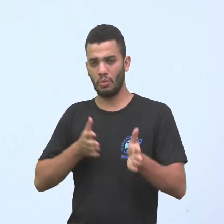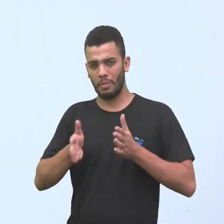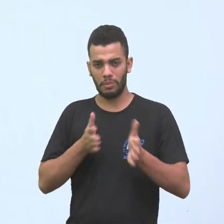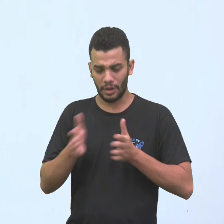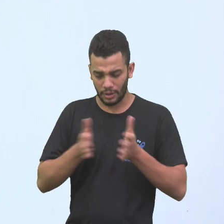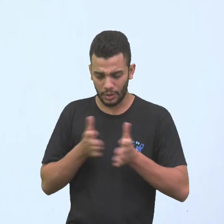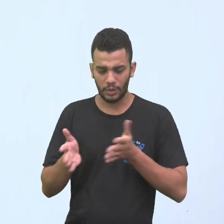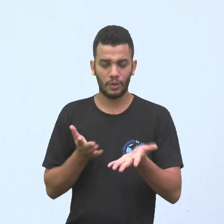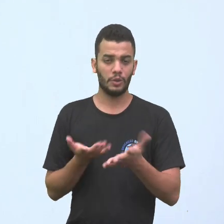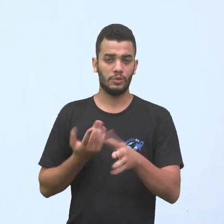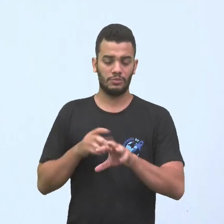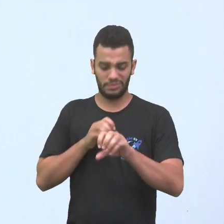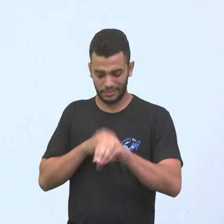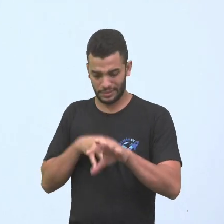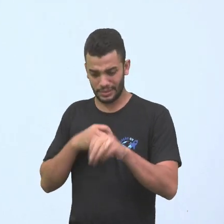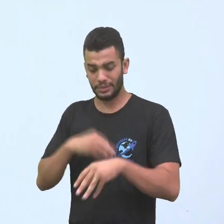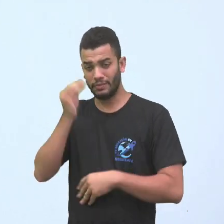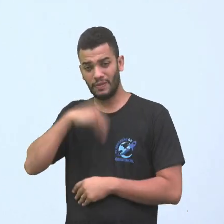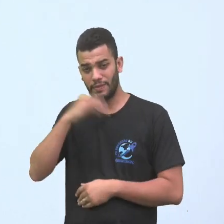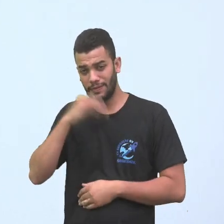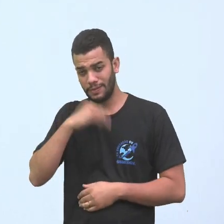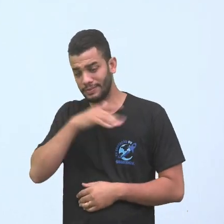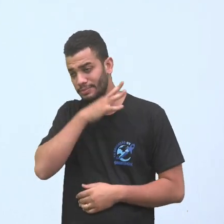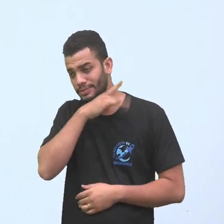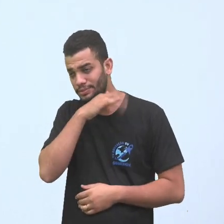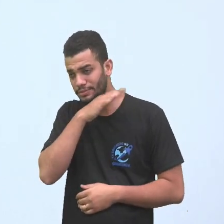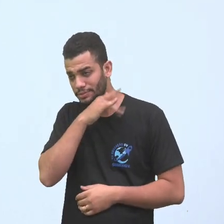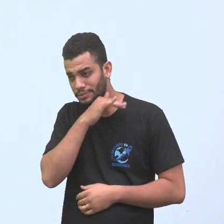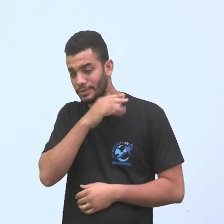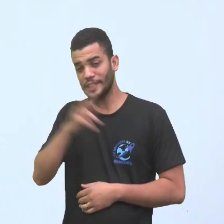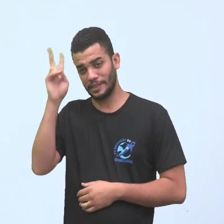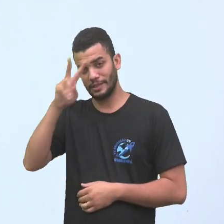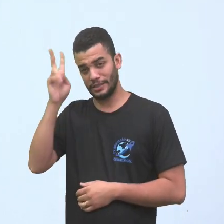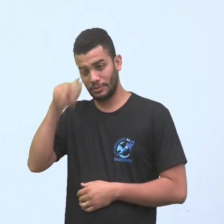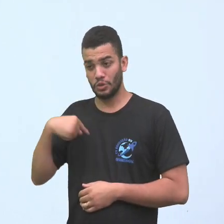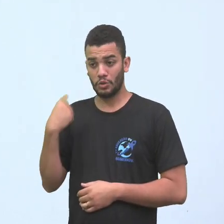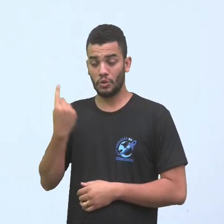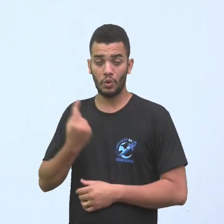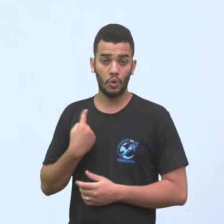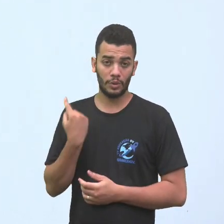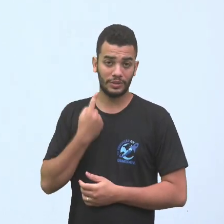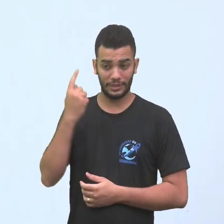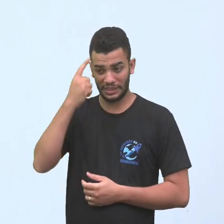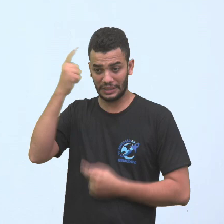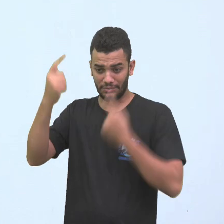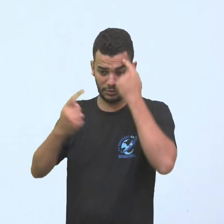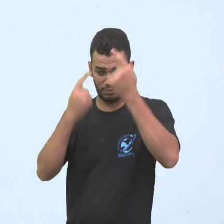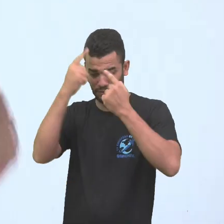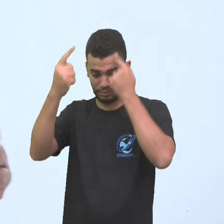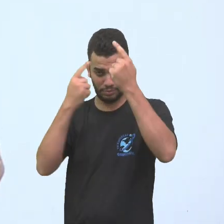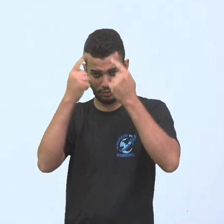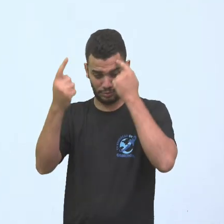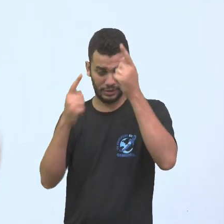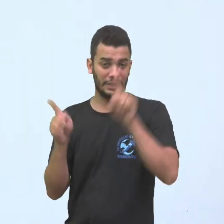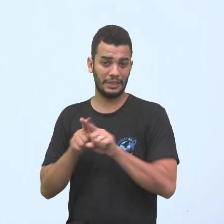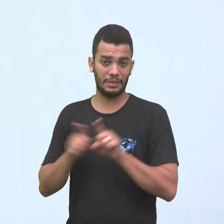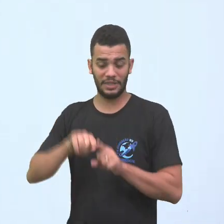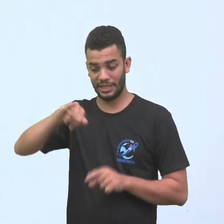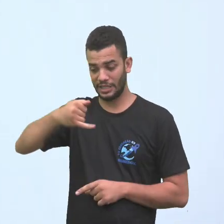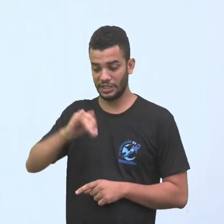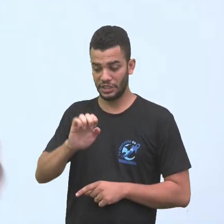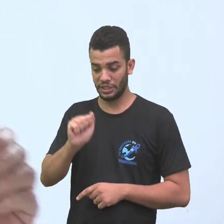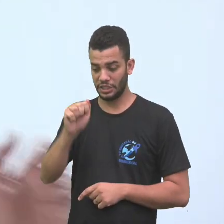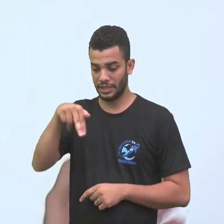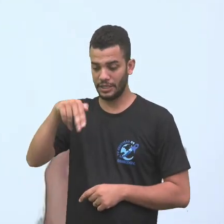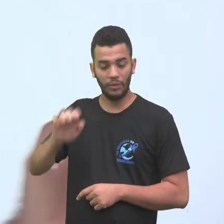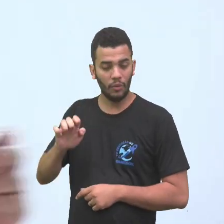uma confusão danada. E a Jeane foi muito importante no processo de mudança. Ela fechou as torneiras,